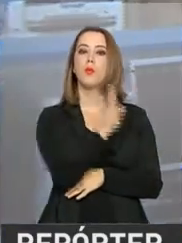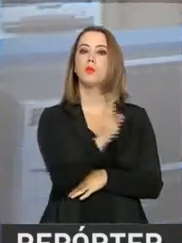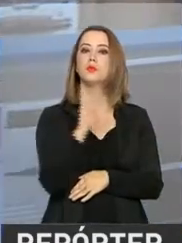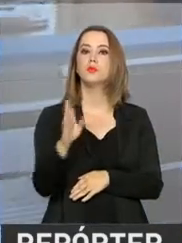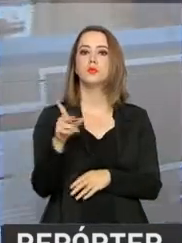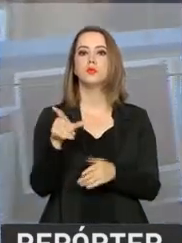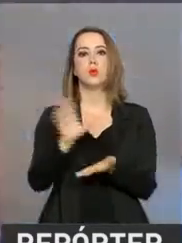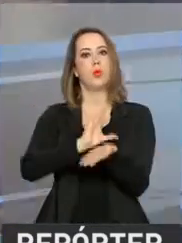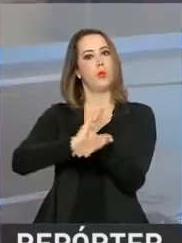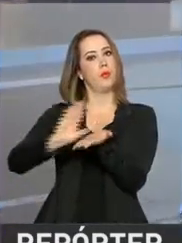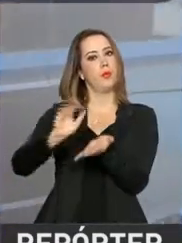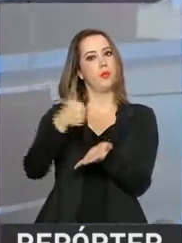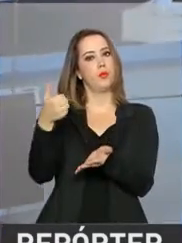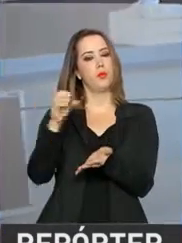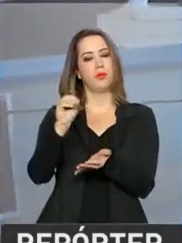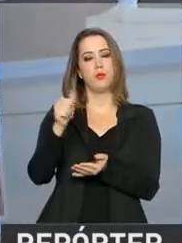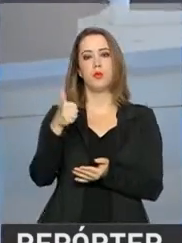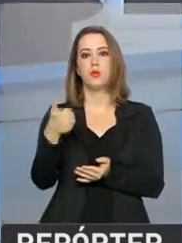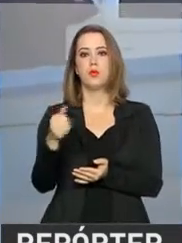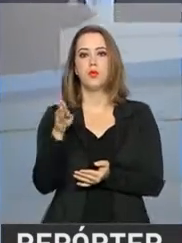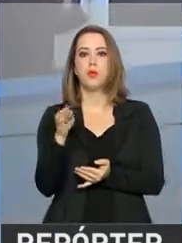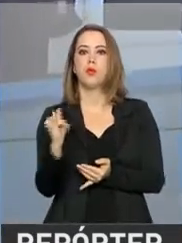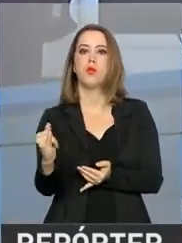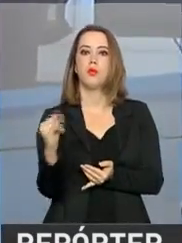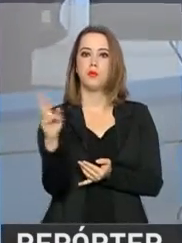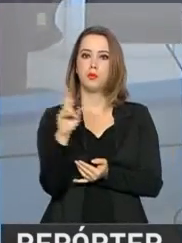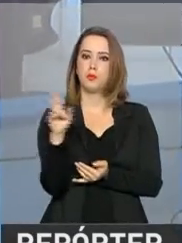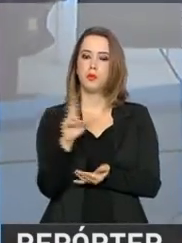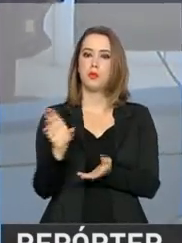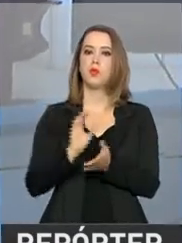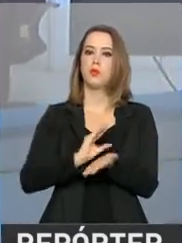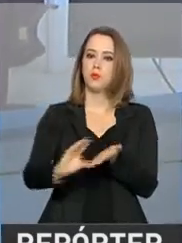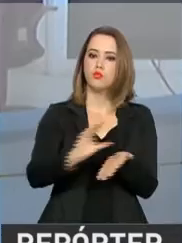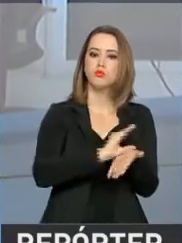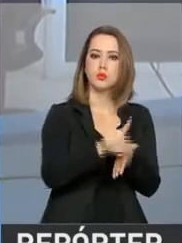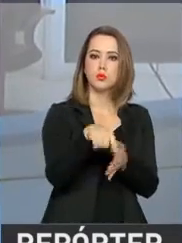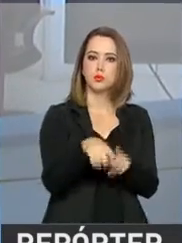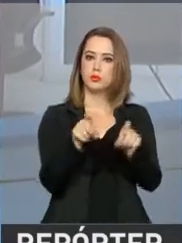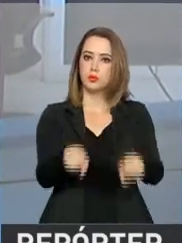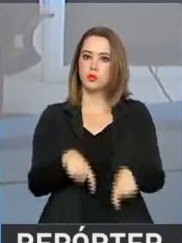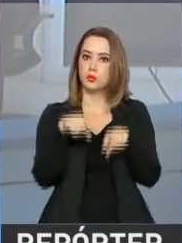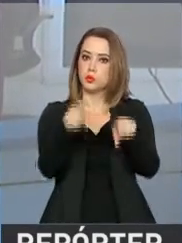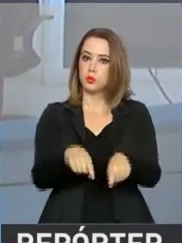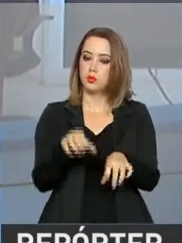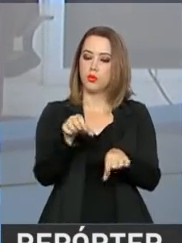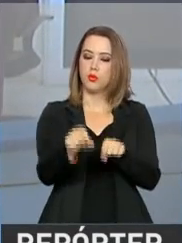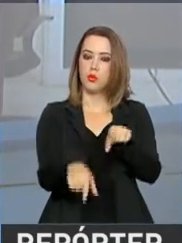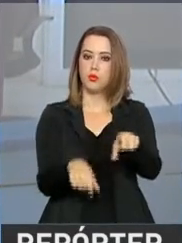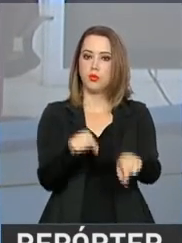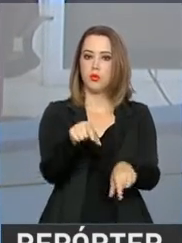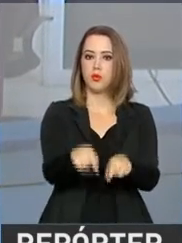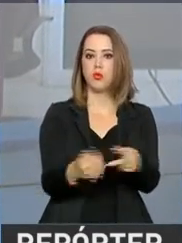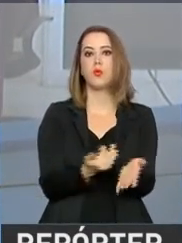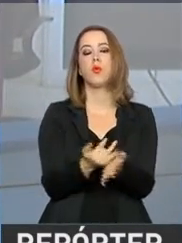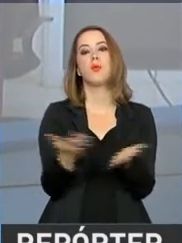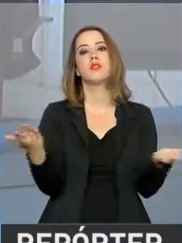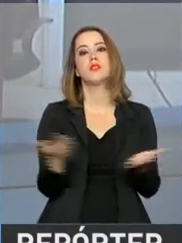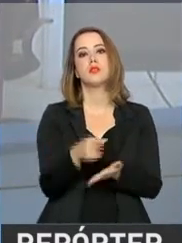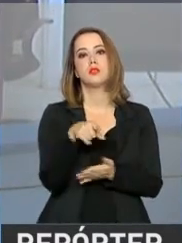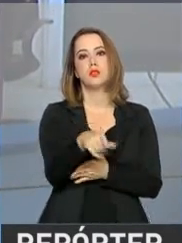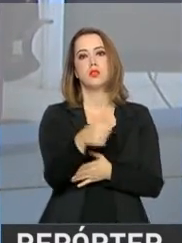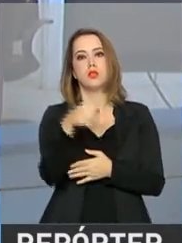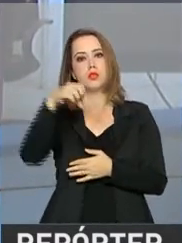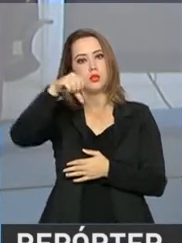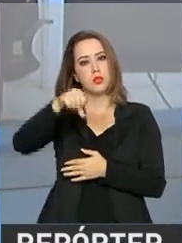de reais para financiar a safra agrícola que começa a ser plantada agora deste total 91